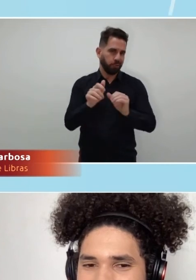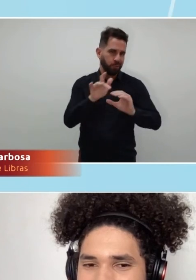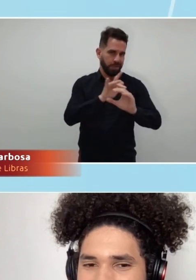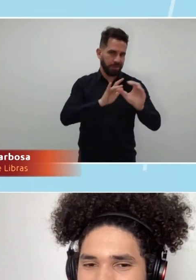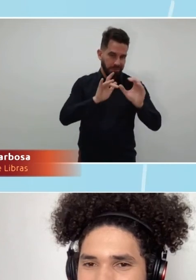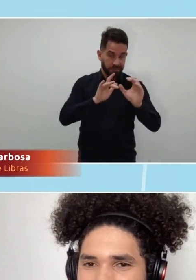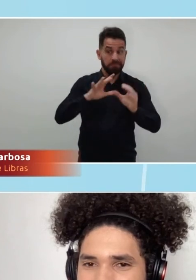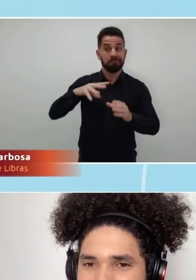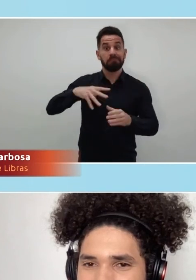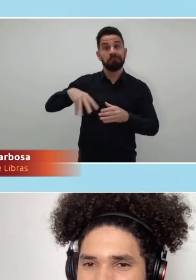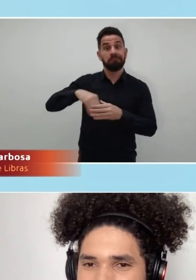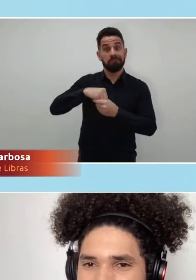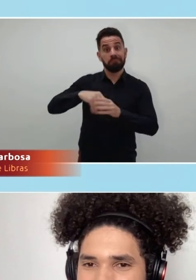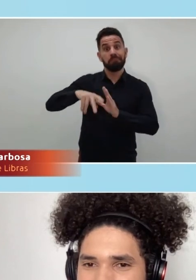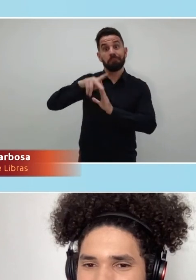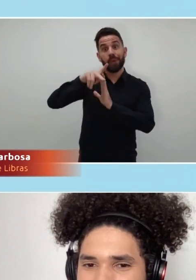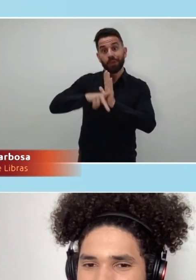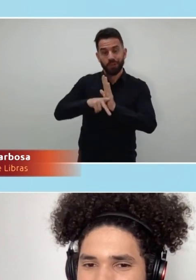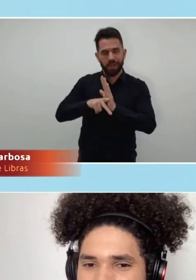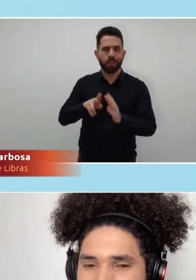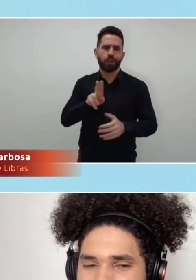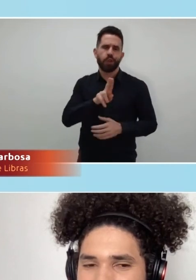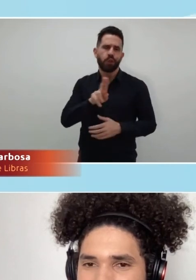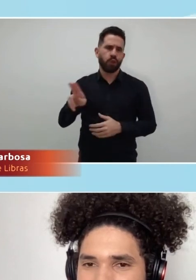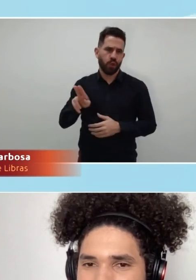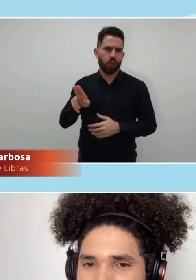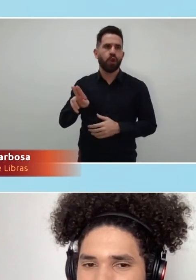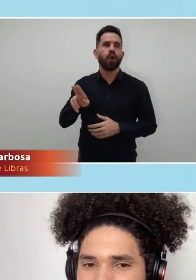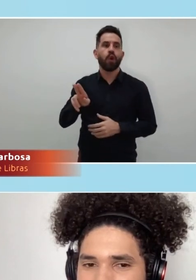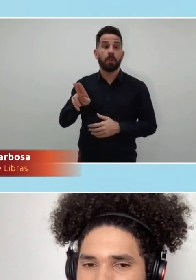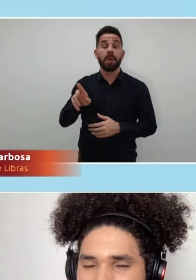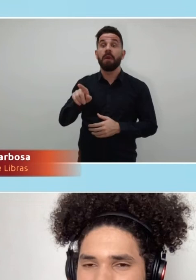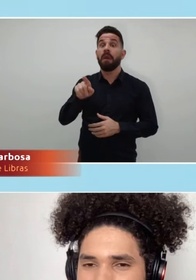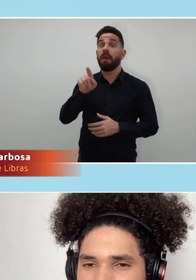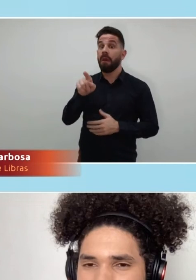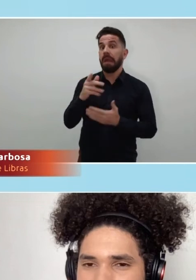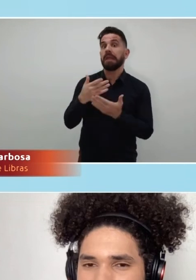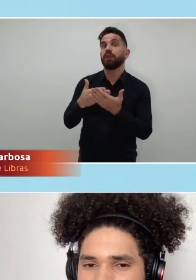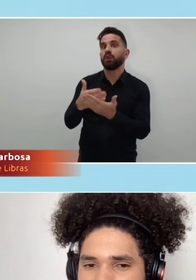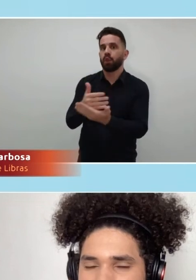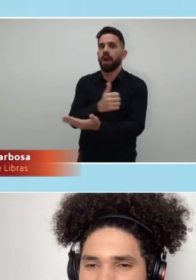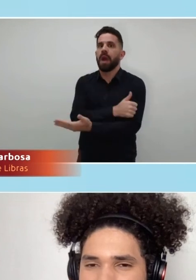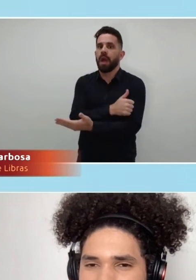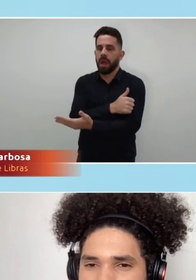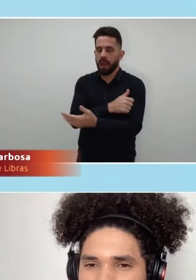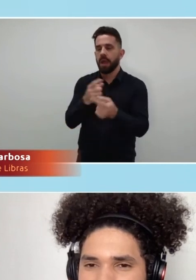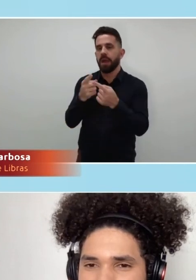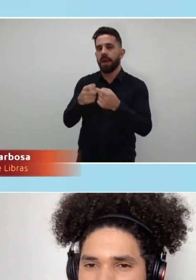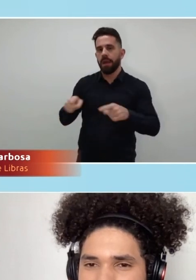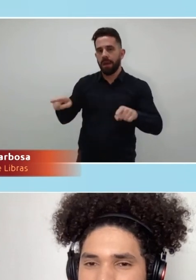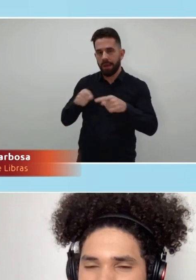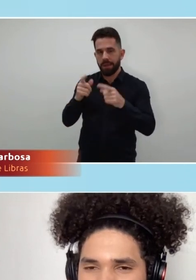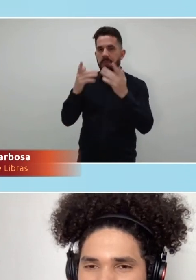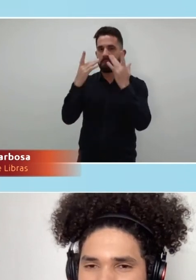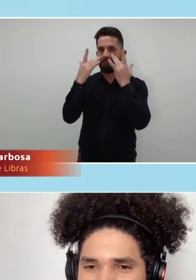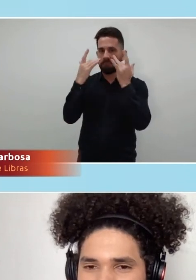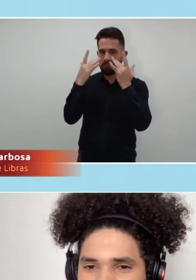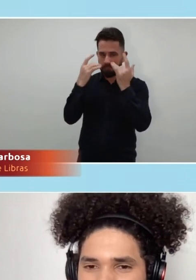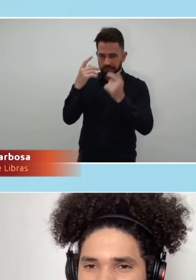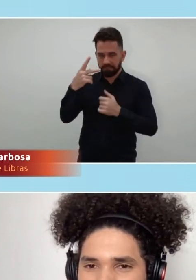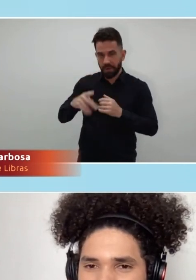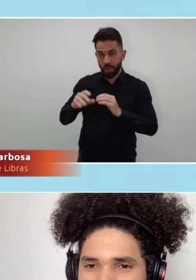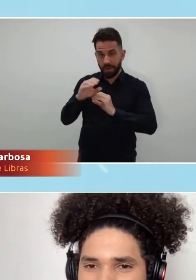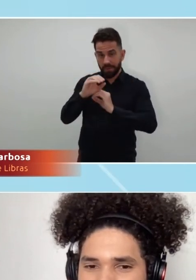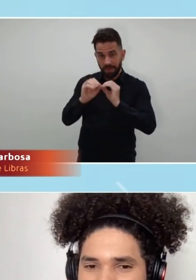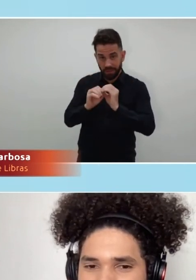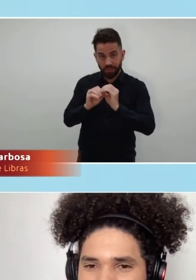projeto Intercomunicação, o estudante da Escola de Música e Artes Cênicas da UFG, Rigier Diamantino. Muito obrigada pela